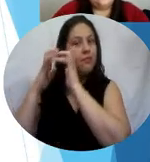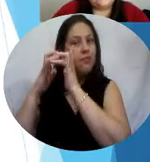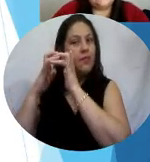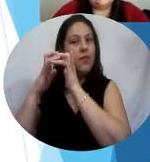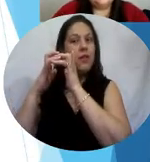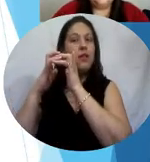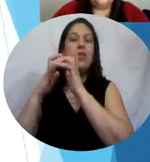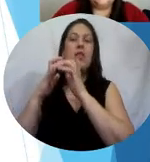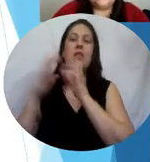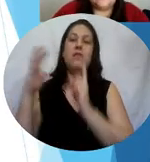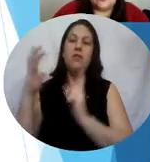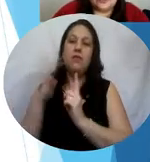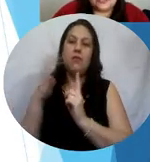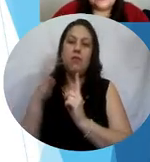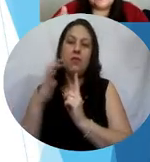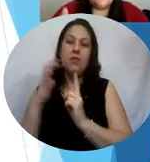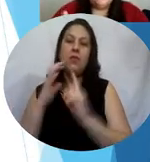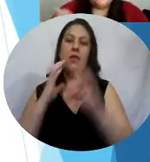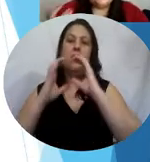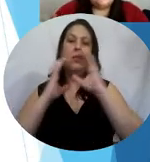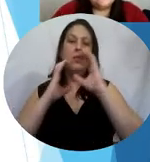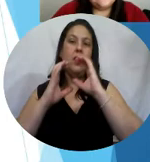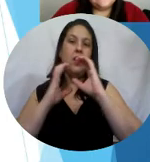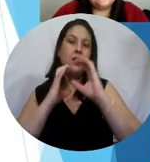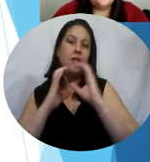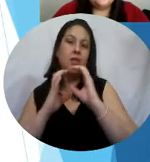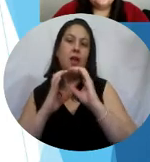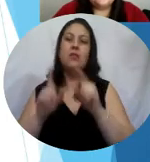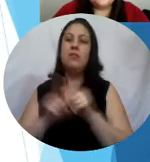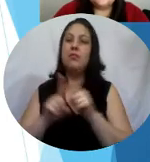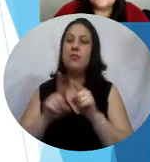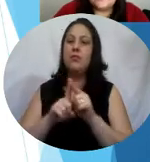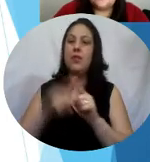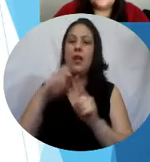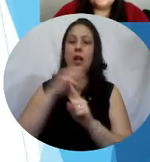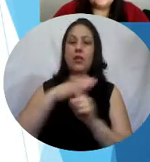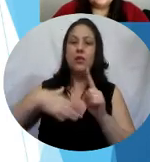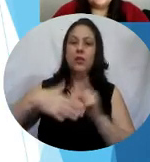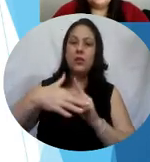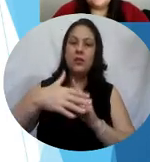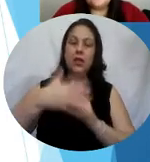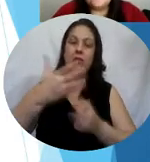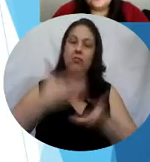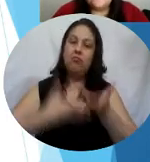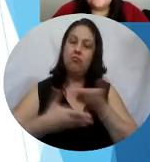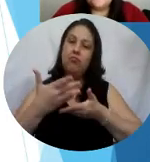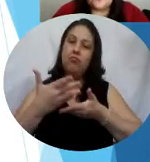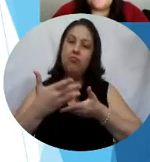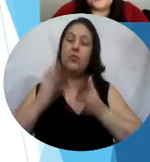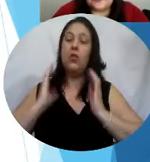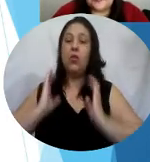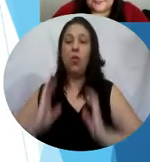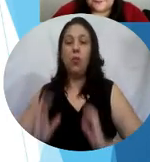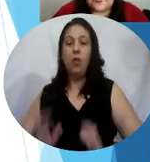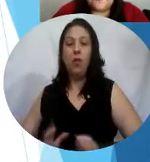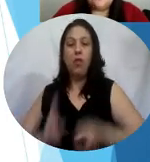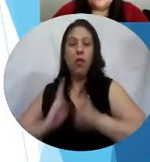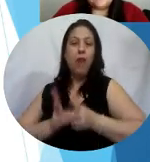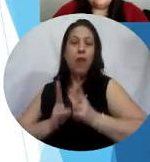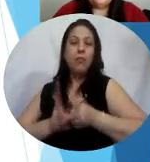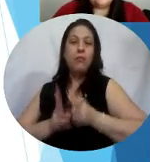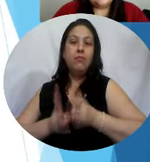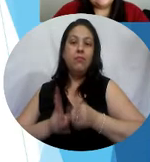a comunicação, a interação social e a presença de padrões restritos e repetitivos de